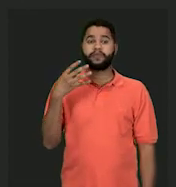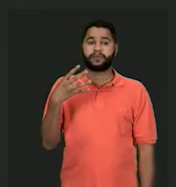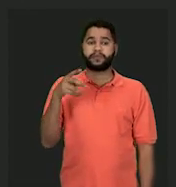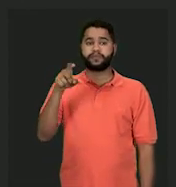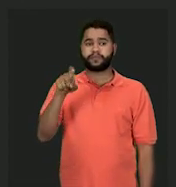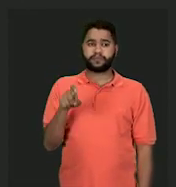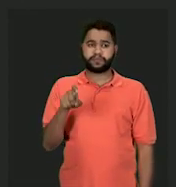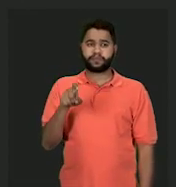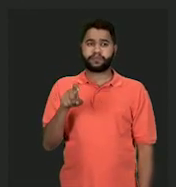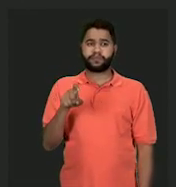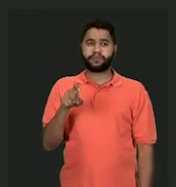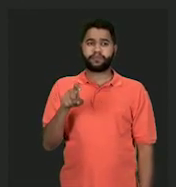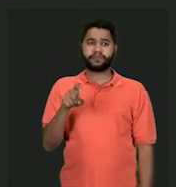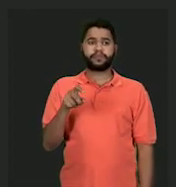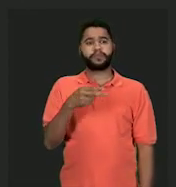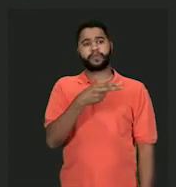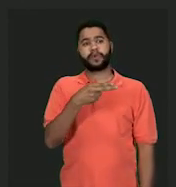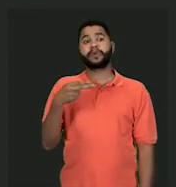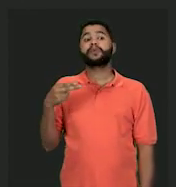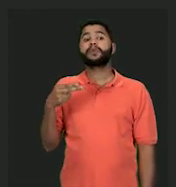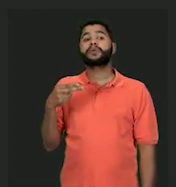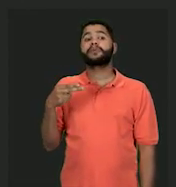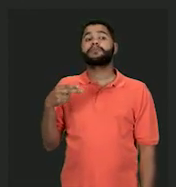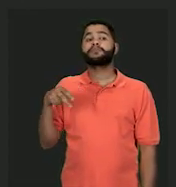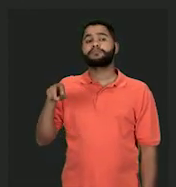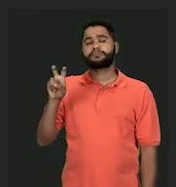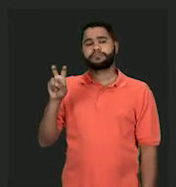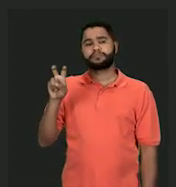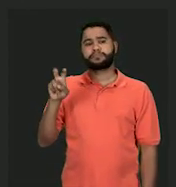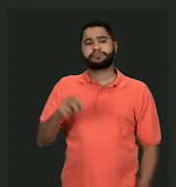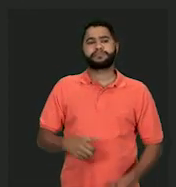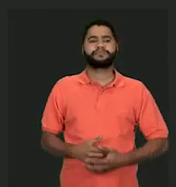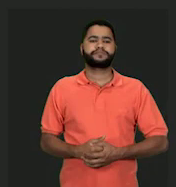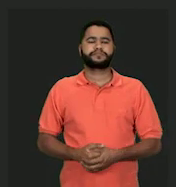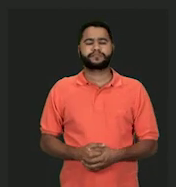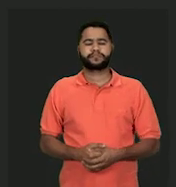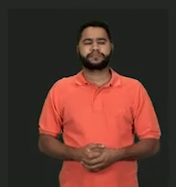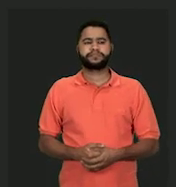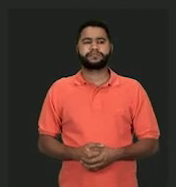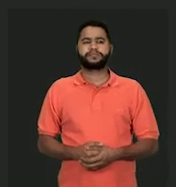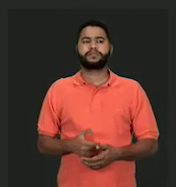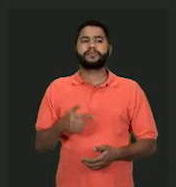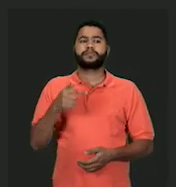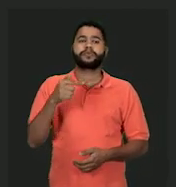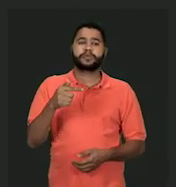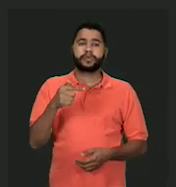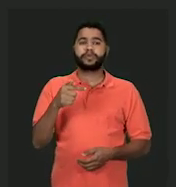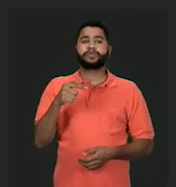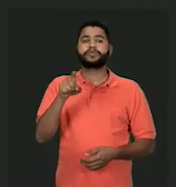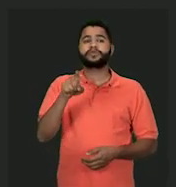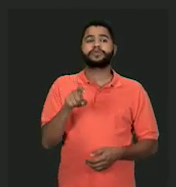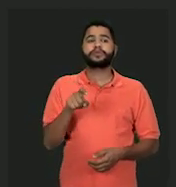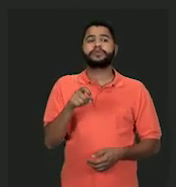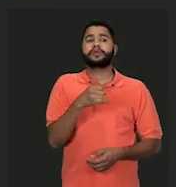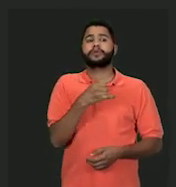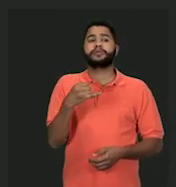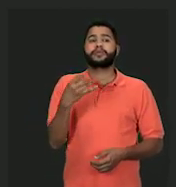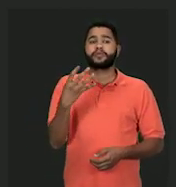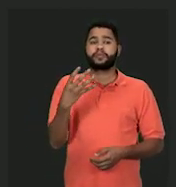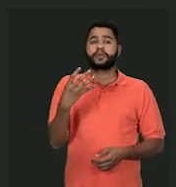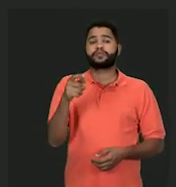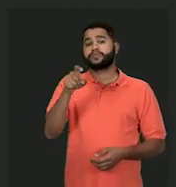4X e é igual a quanto = 5 7x - 4x da quanto